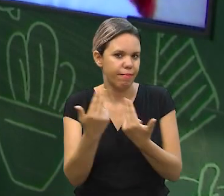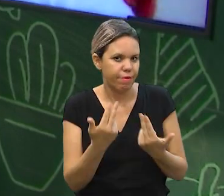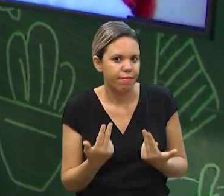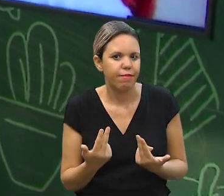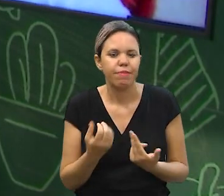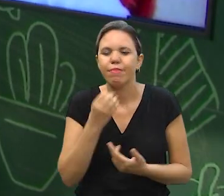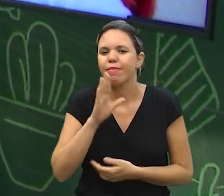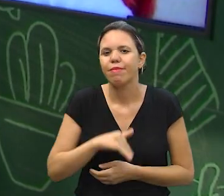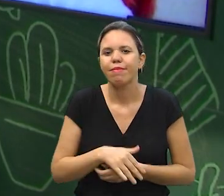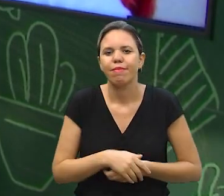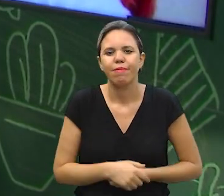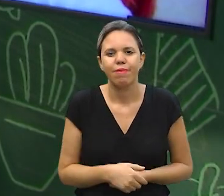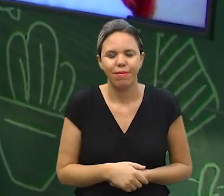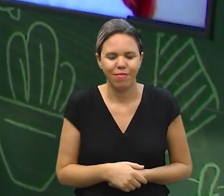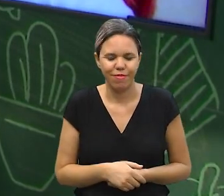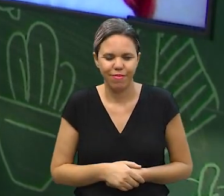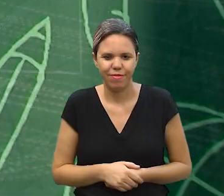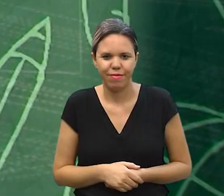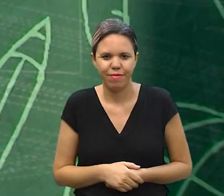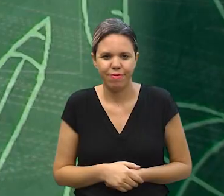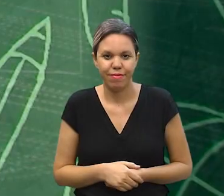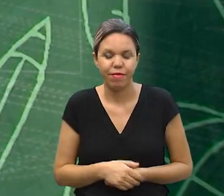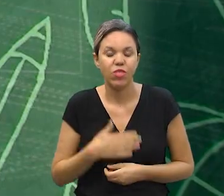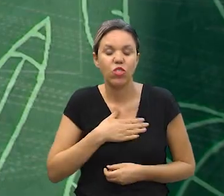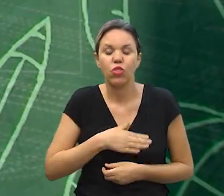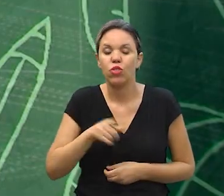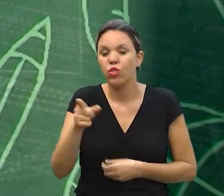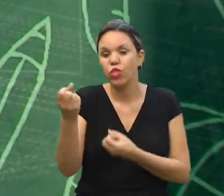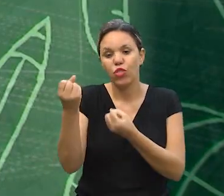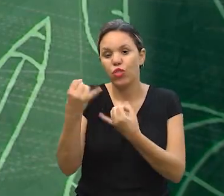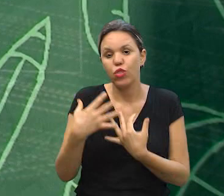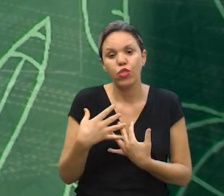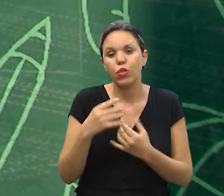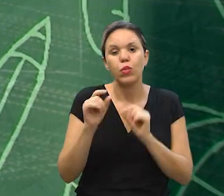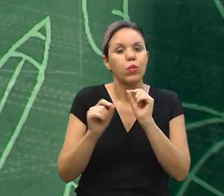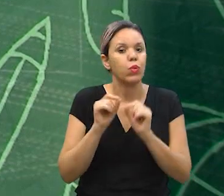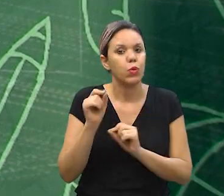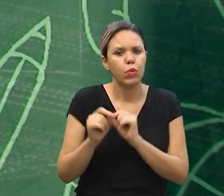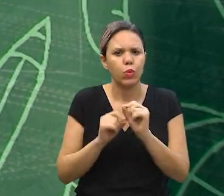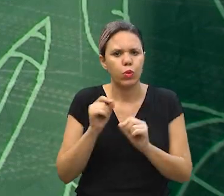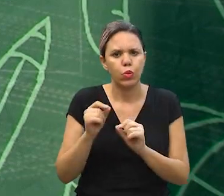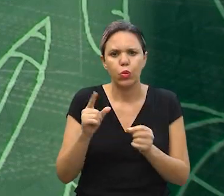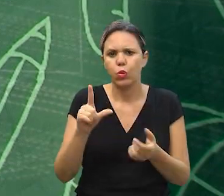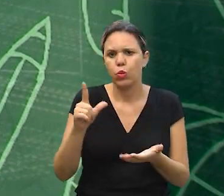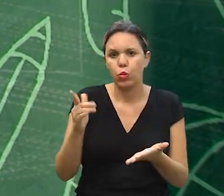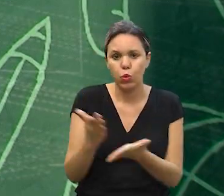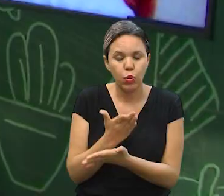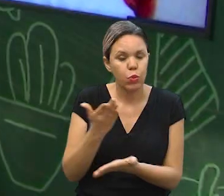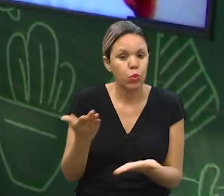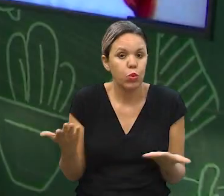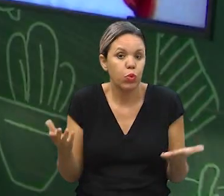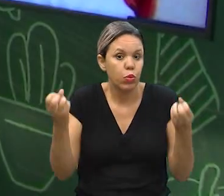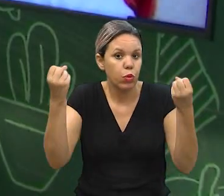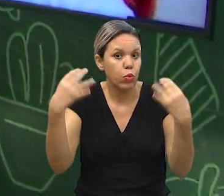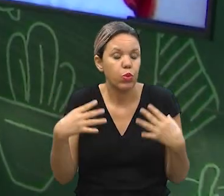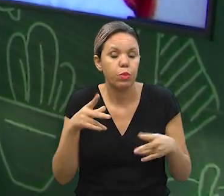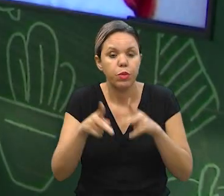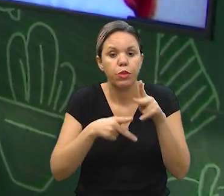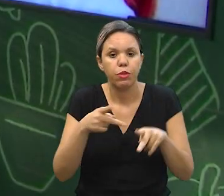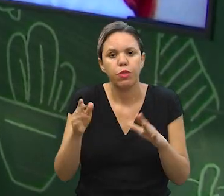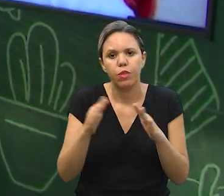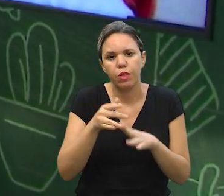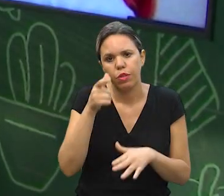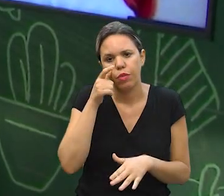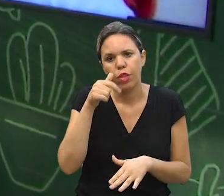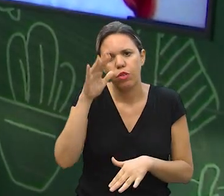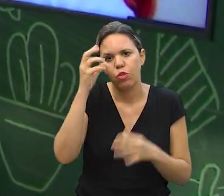Igualmente. Boa tarde. Boa tarde. Bom, gostaria que a senhora falasse sobre esse livro, enfim, explicasse para o pessoal de casa